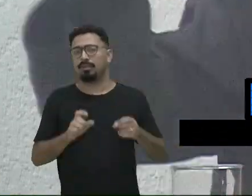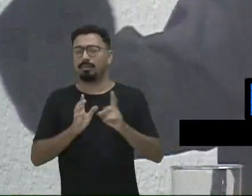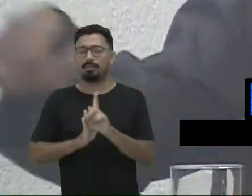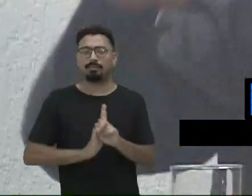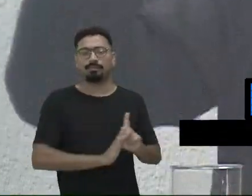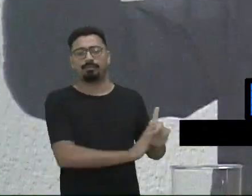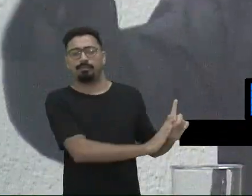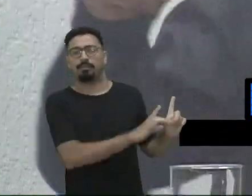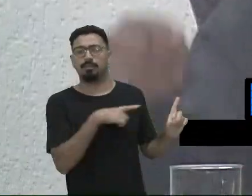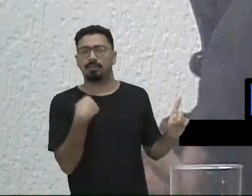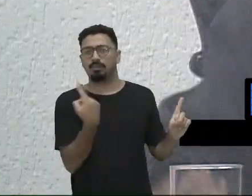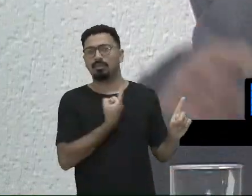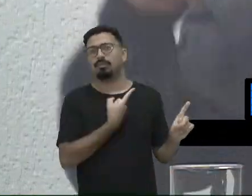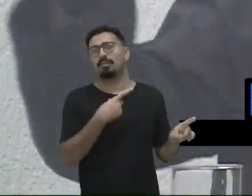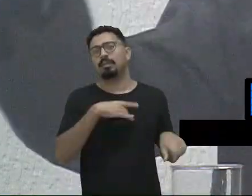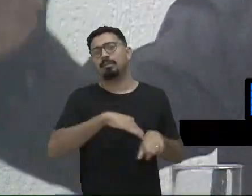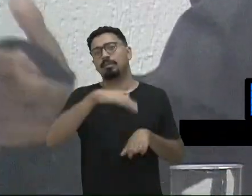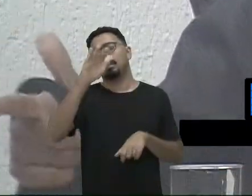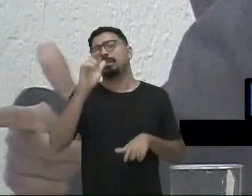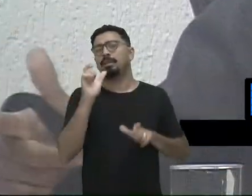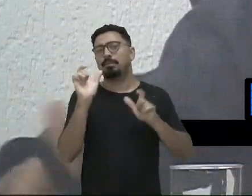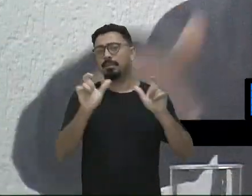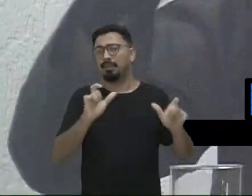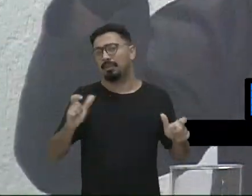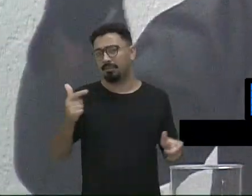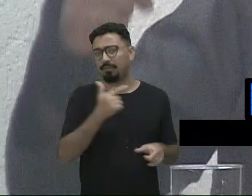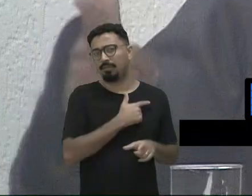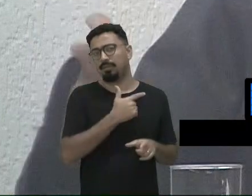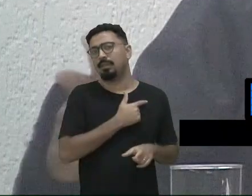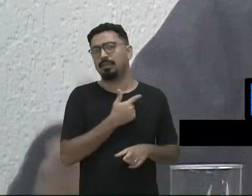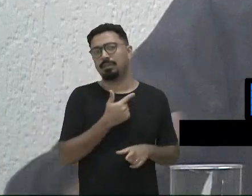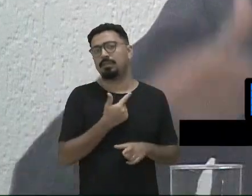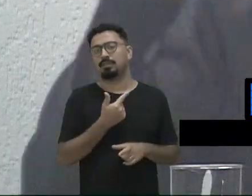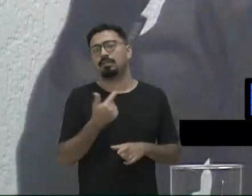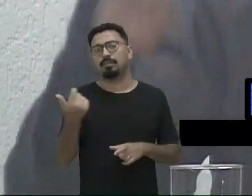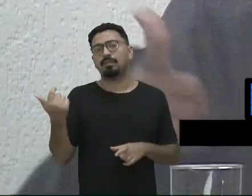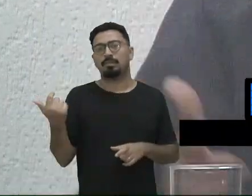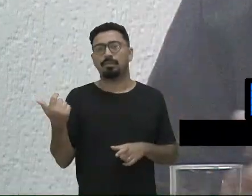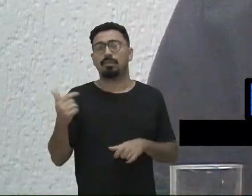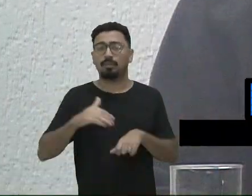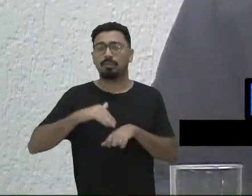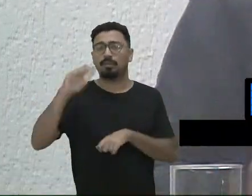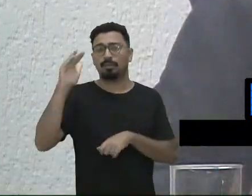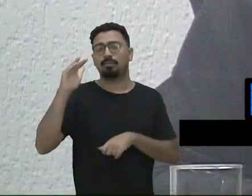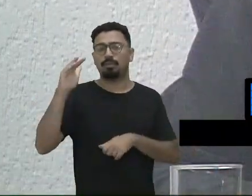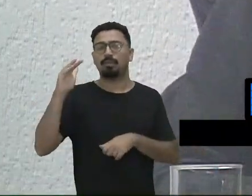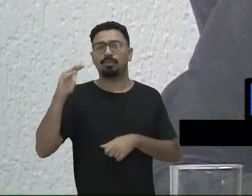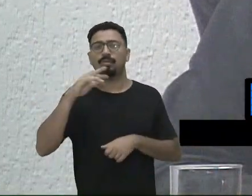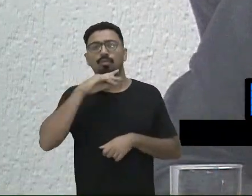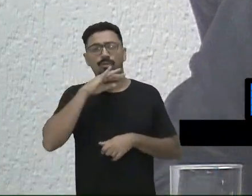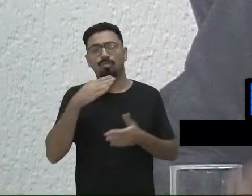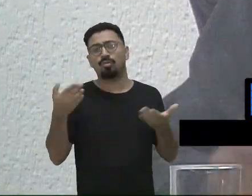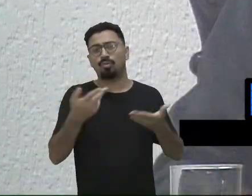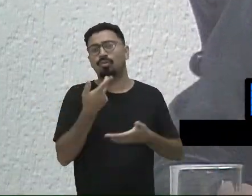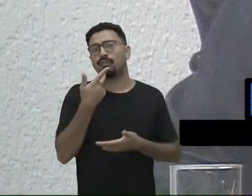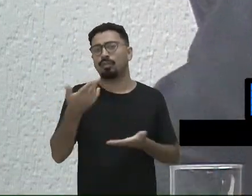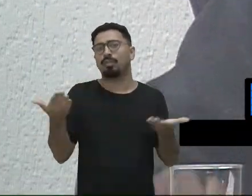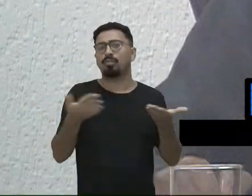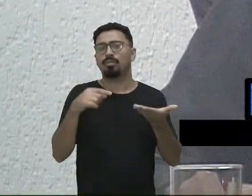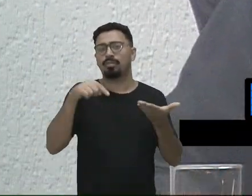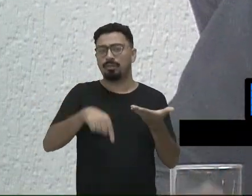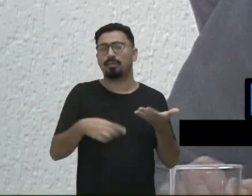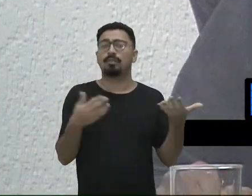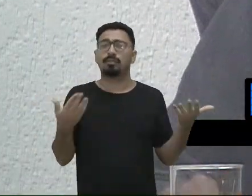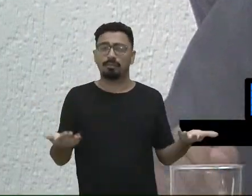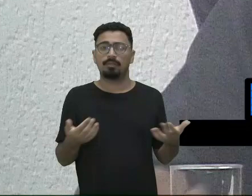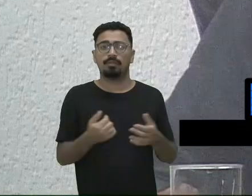gente vai ter muito mais palavras, muito mais feias, muito mais indecorosas, muito mais escabrosas do que a gente ouviu aqui hoje. Então, a